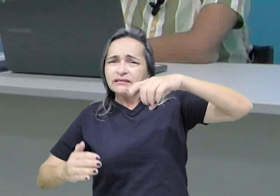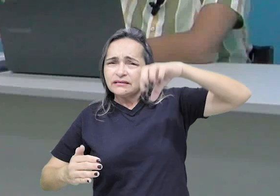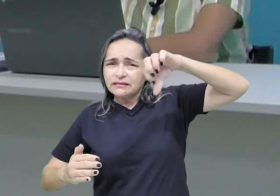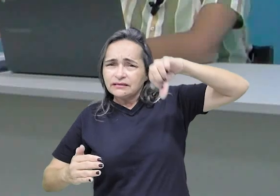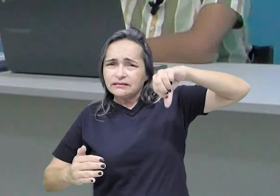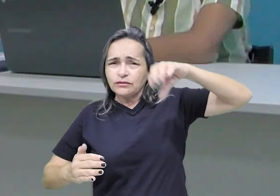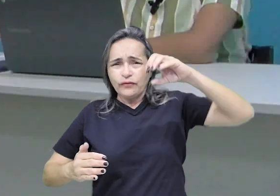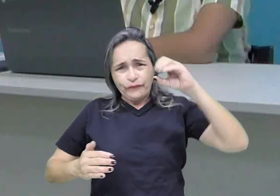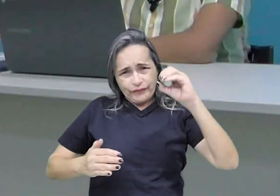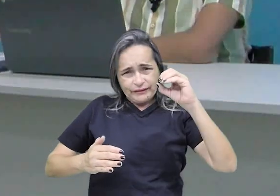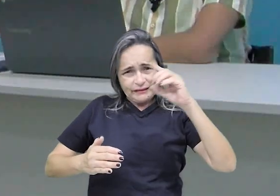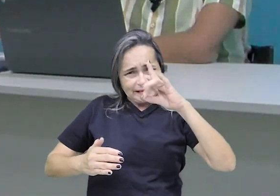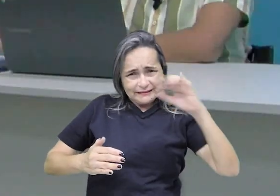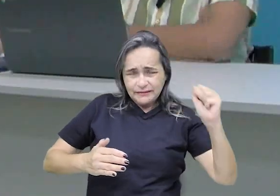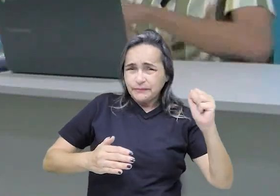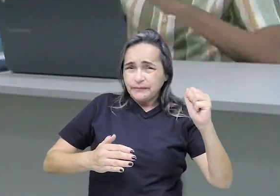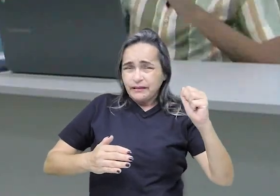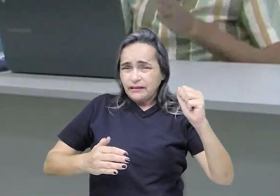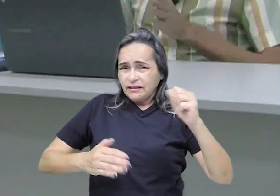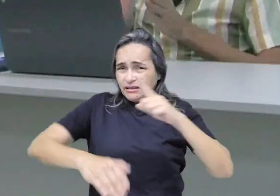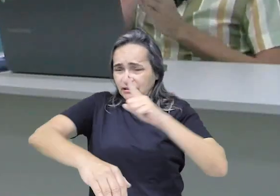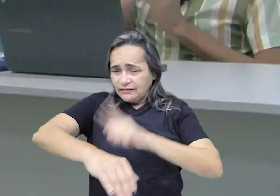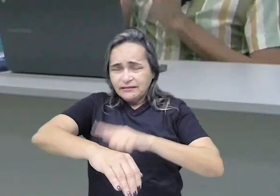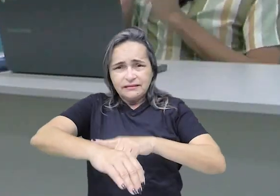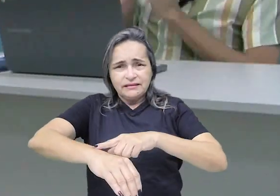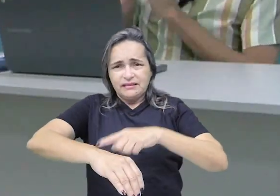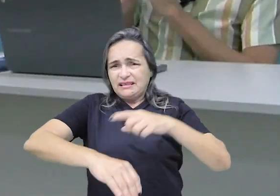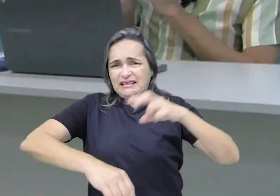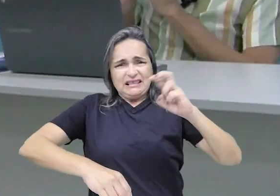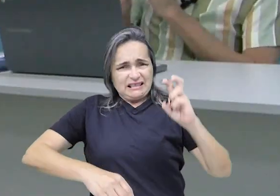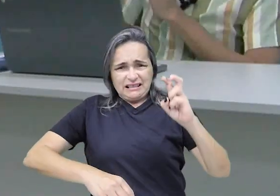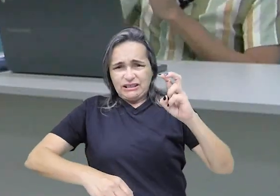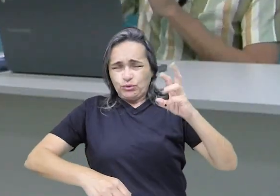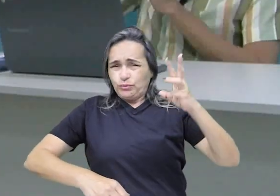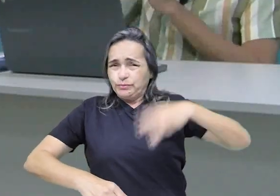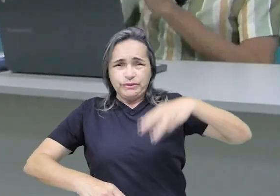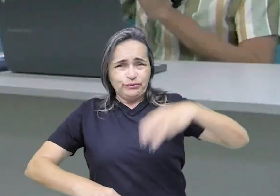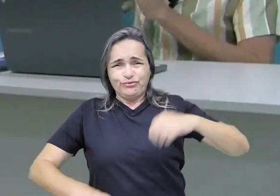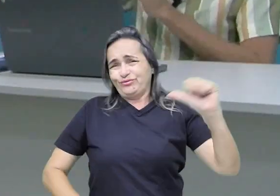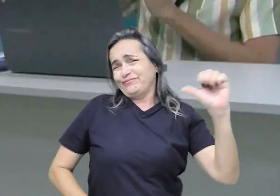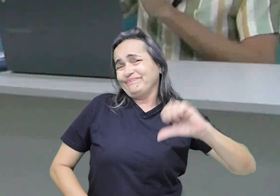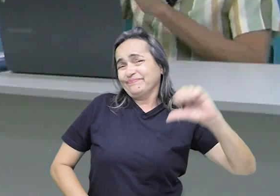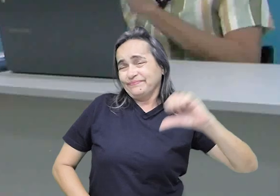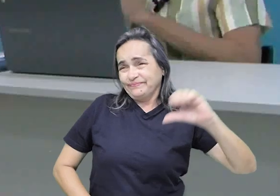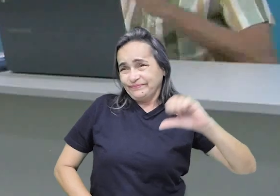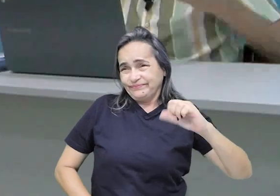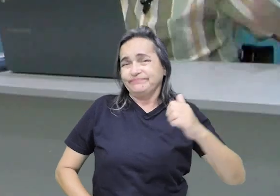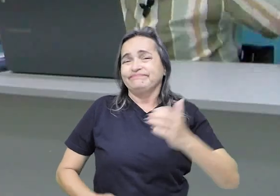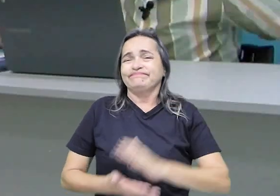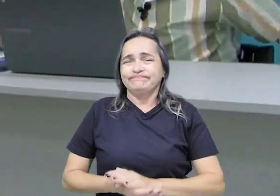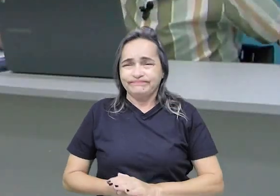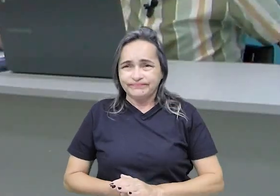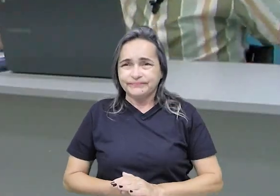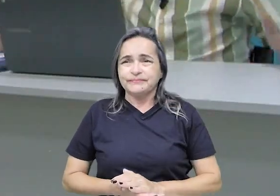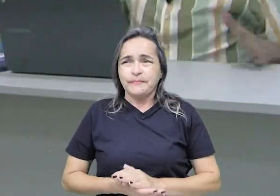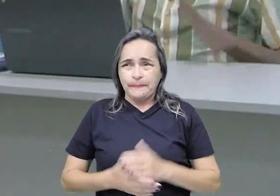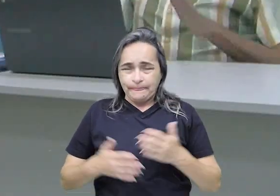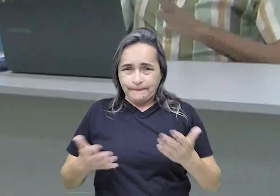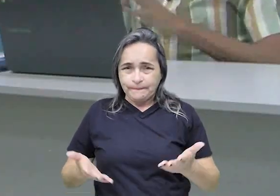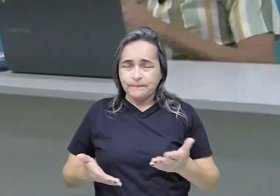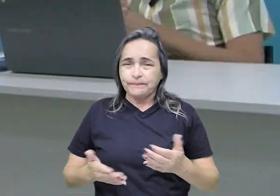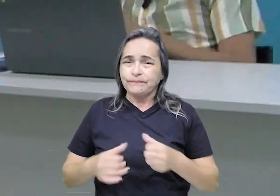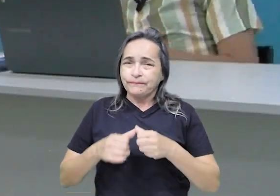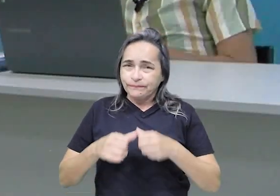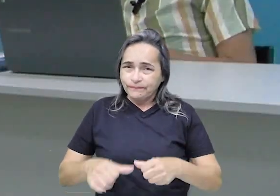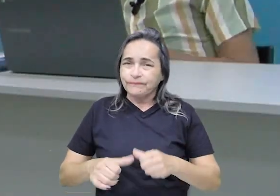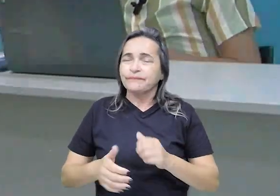pode passar nem 5 minutos. Ou seja, tem uma relação dos decibéis e o tempo. O nível de exposição.